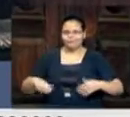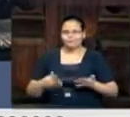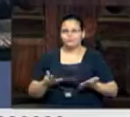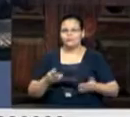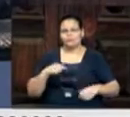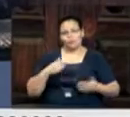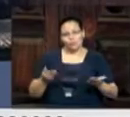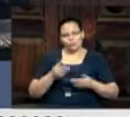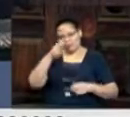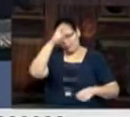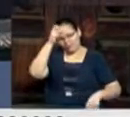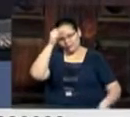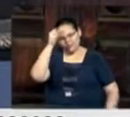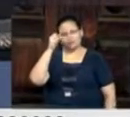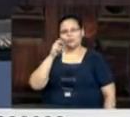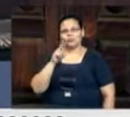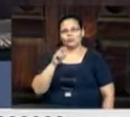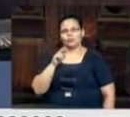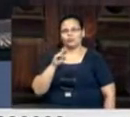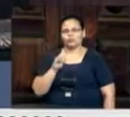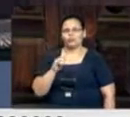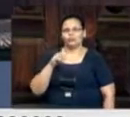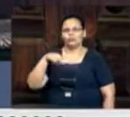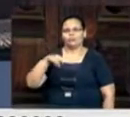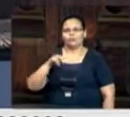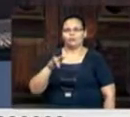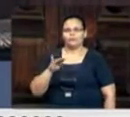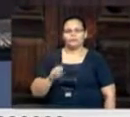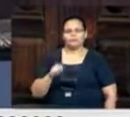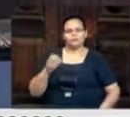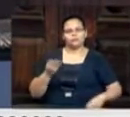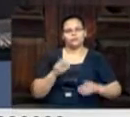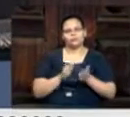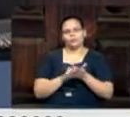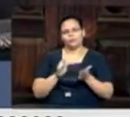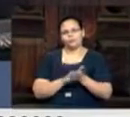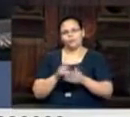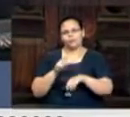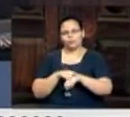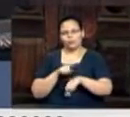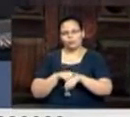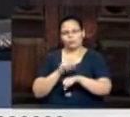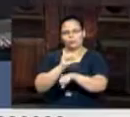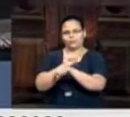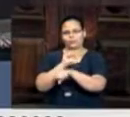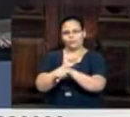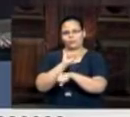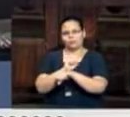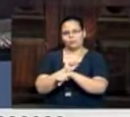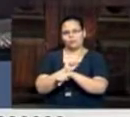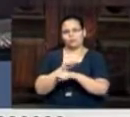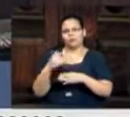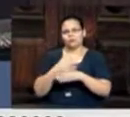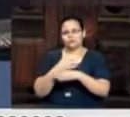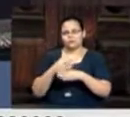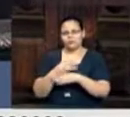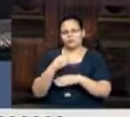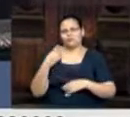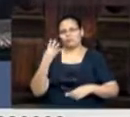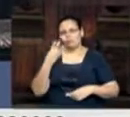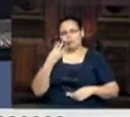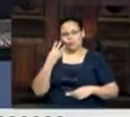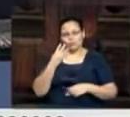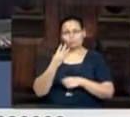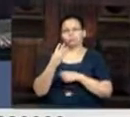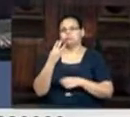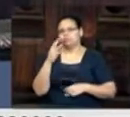no incrível esforço de trabalho, tira do papel uma obra esperada pela cidade há mais de 4 décadas, que